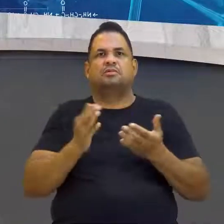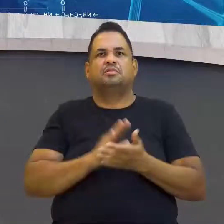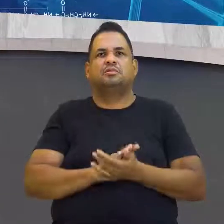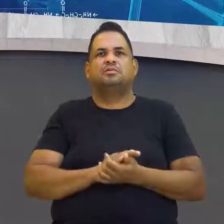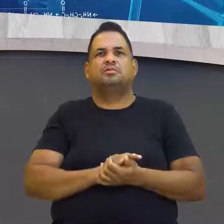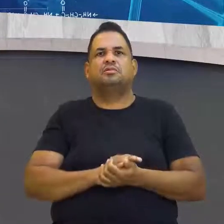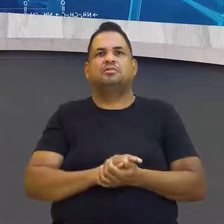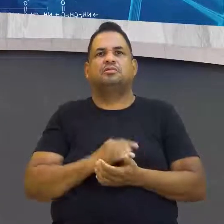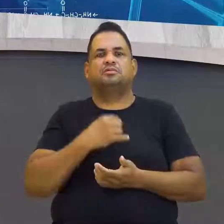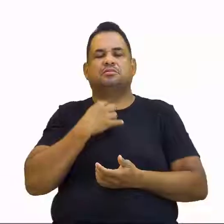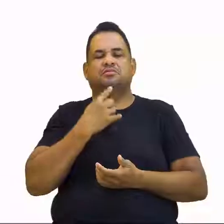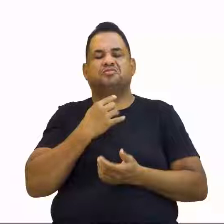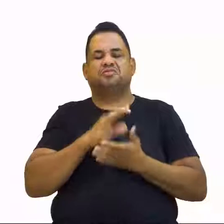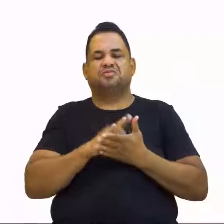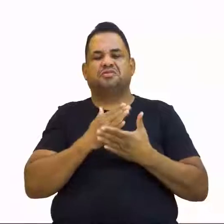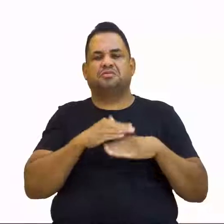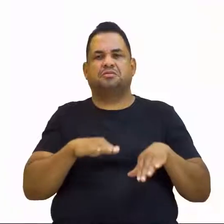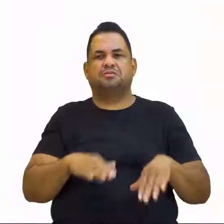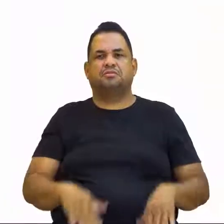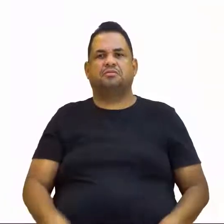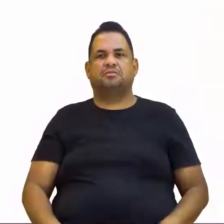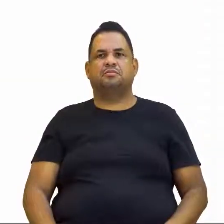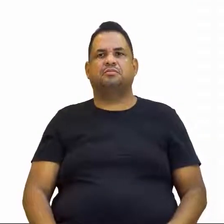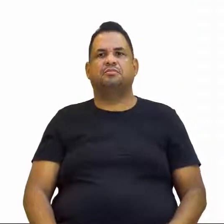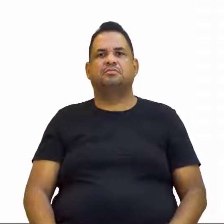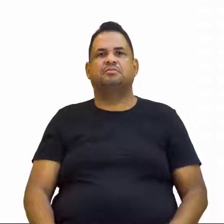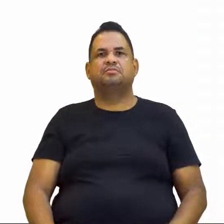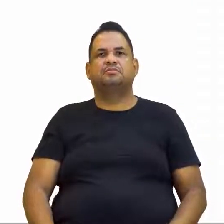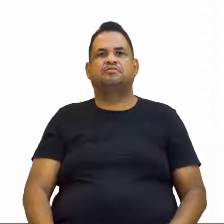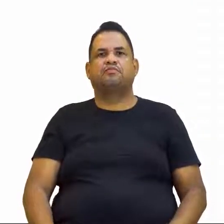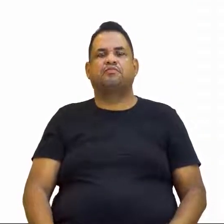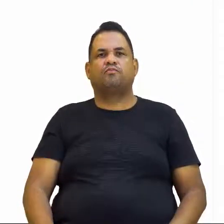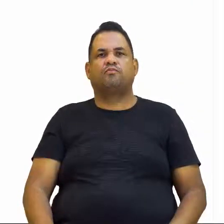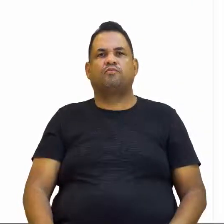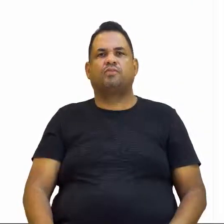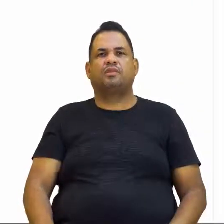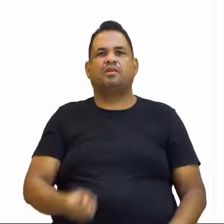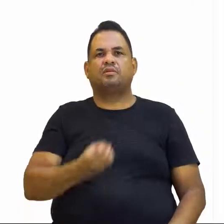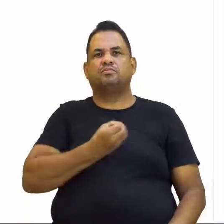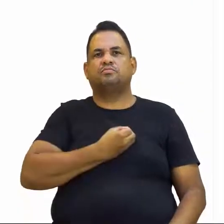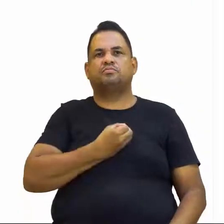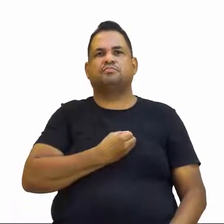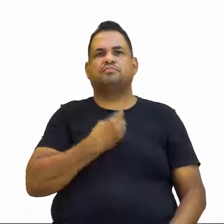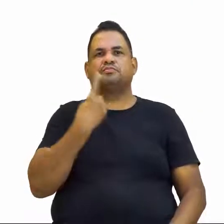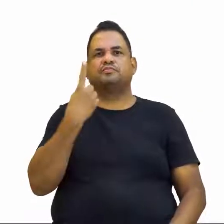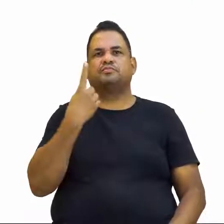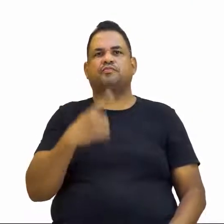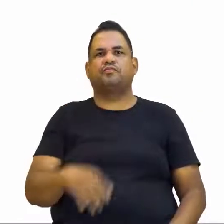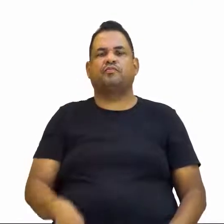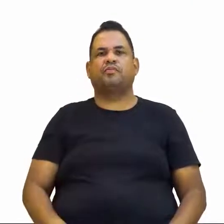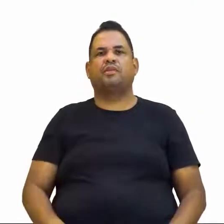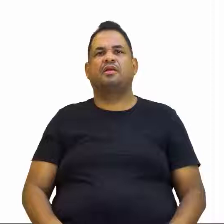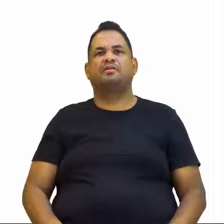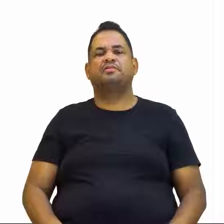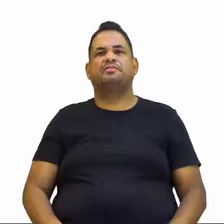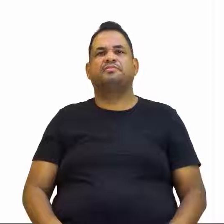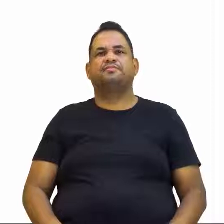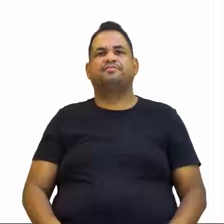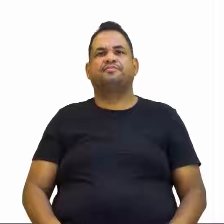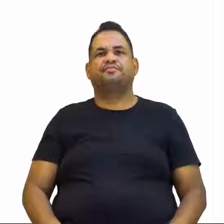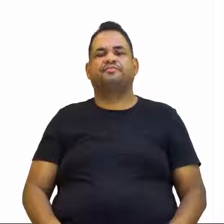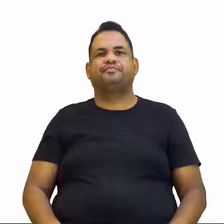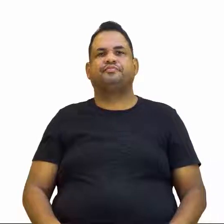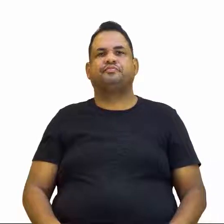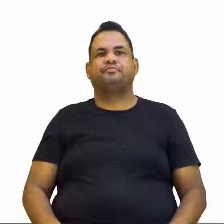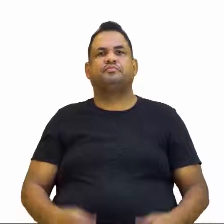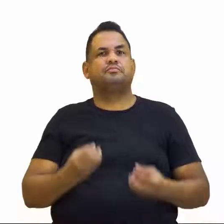nosso Tirando Dúvidas. Questão de número 1. Aí você olha a questão e fala, meu